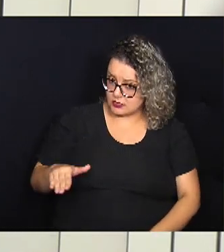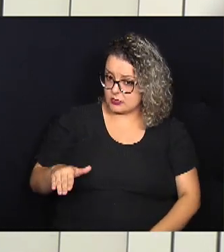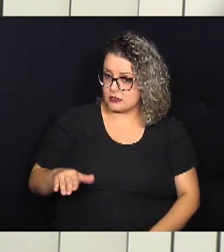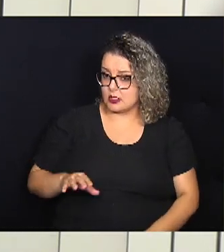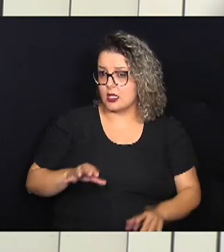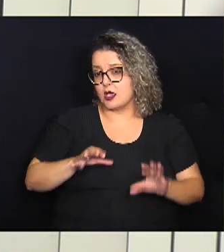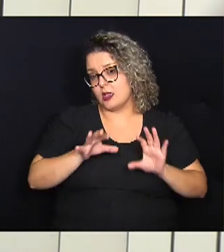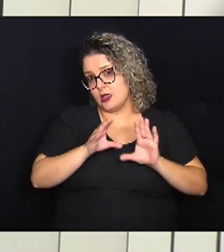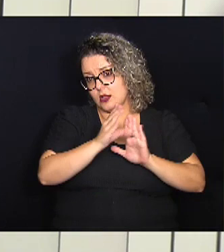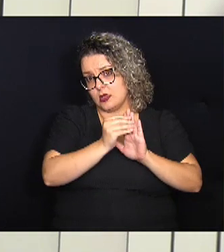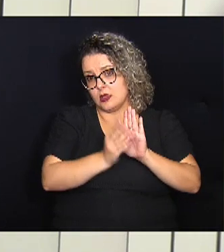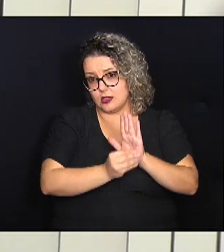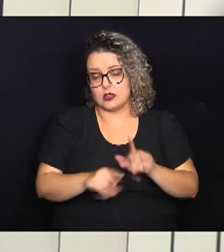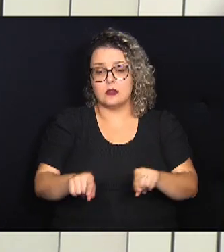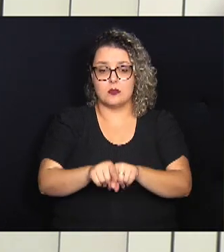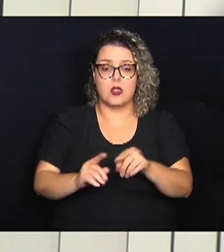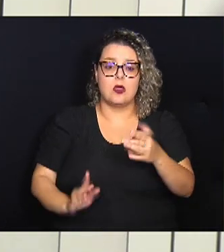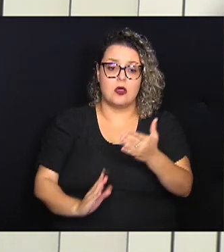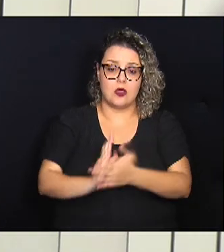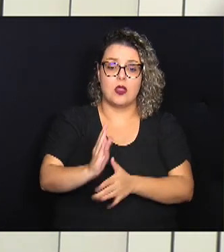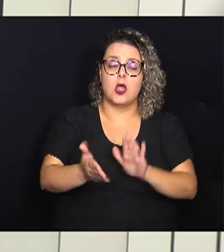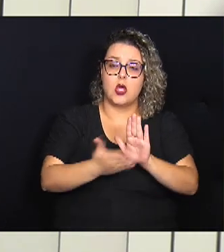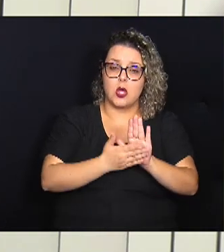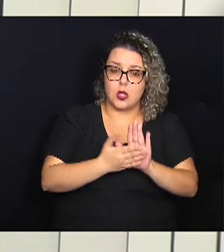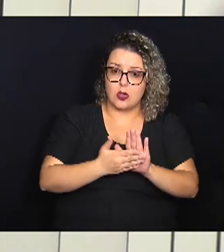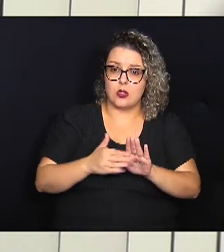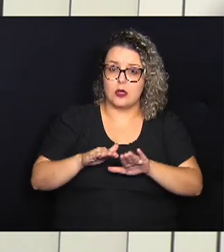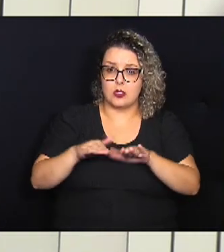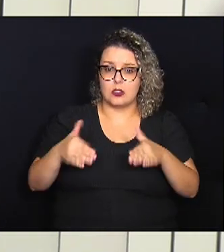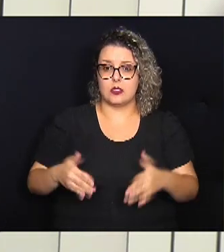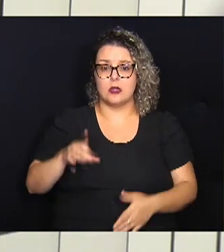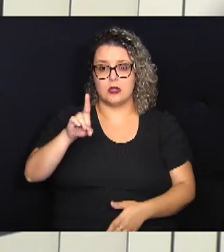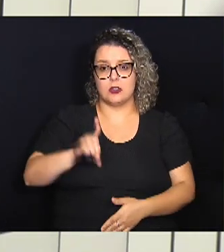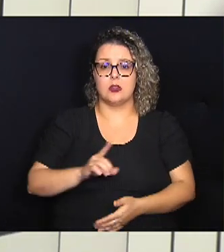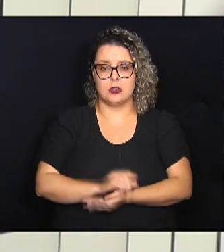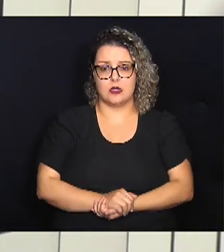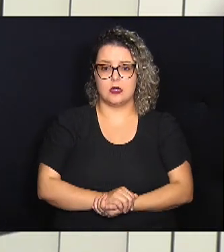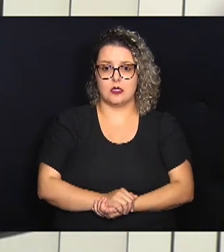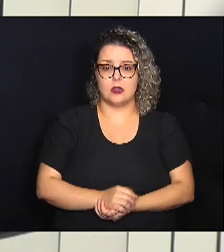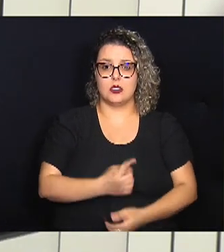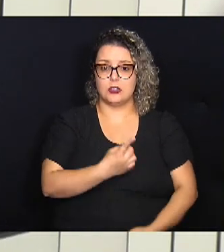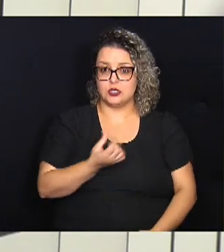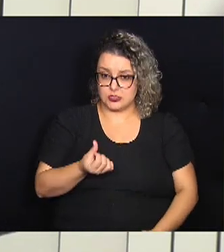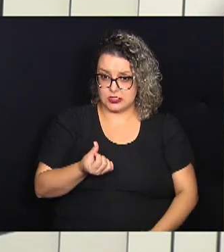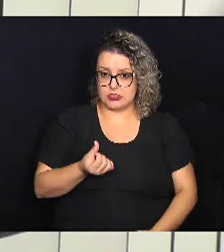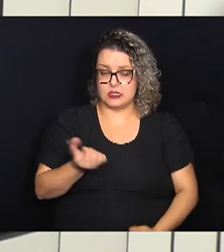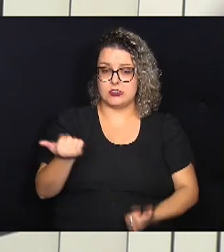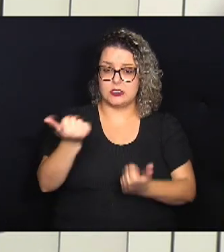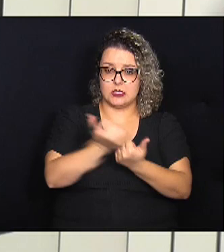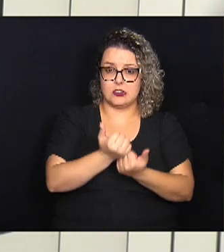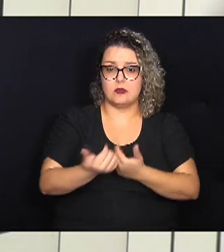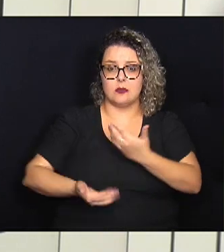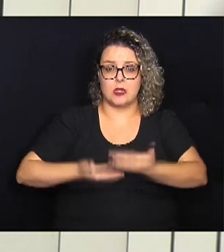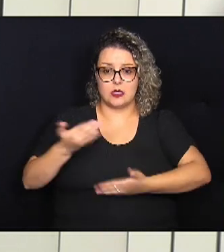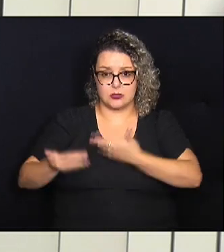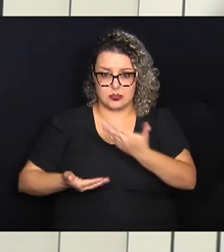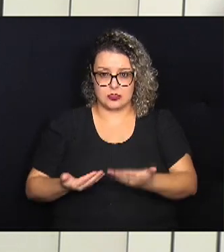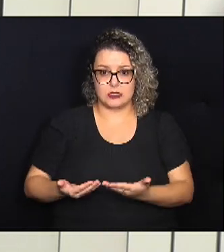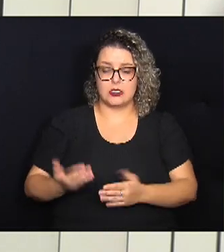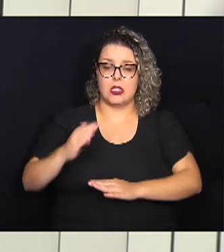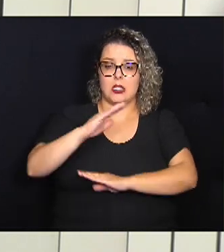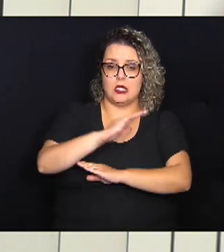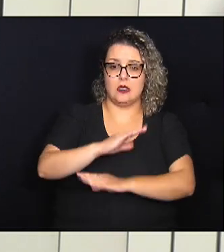conteúdo. Foi aprovada a proposta da mesa de 16 cargos para servidores na Câmara Municipal